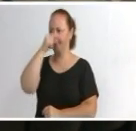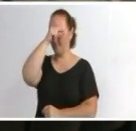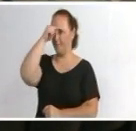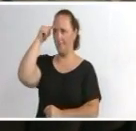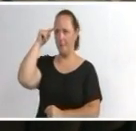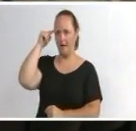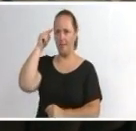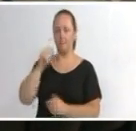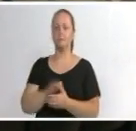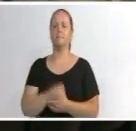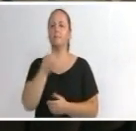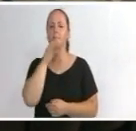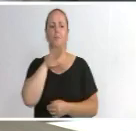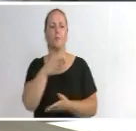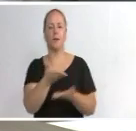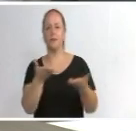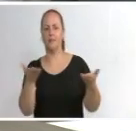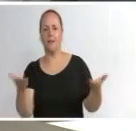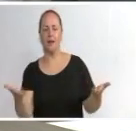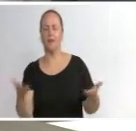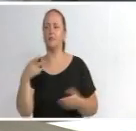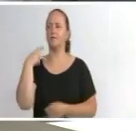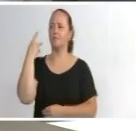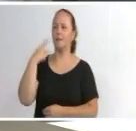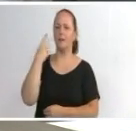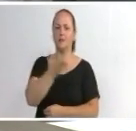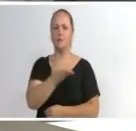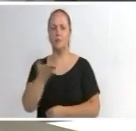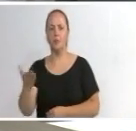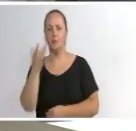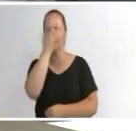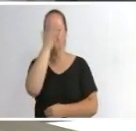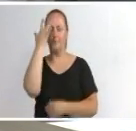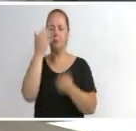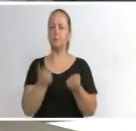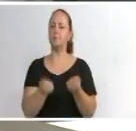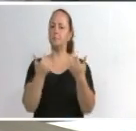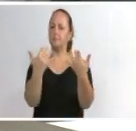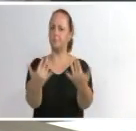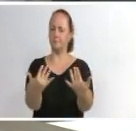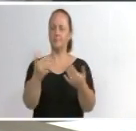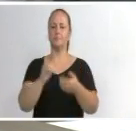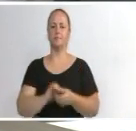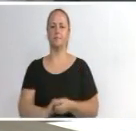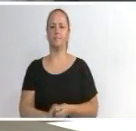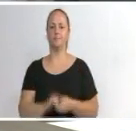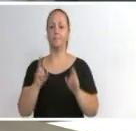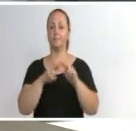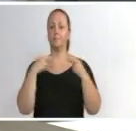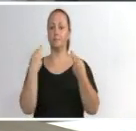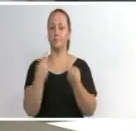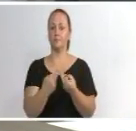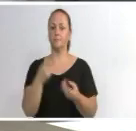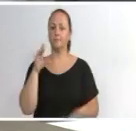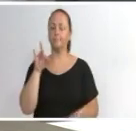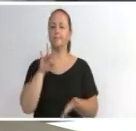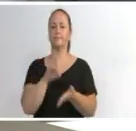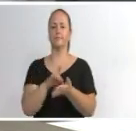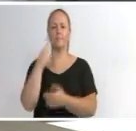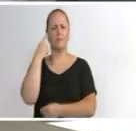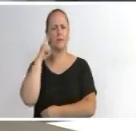senhor presidente. Boa tarde, senhores vereadores e as pessoas que nos assistem. Reunião ordinária do